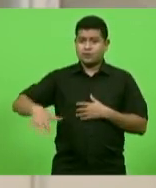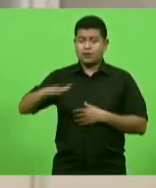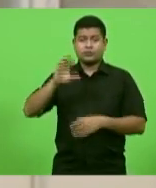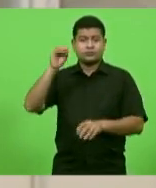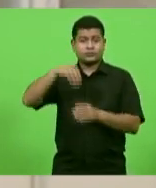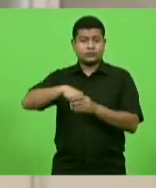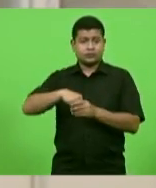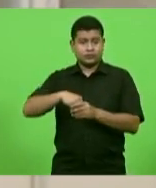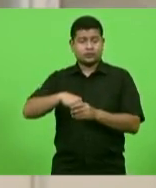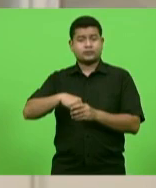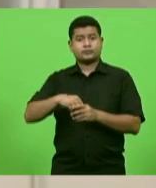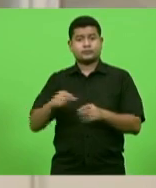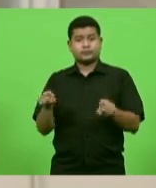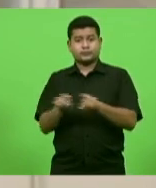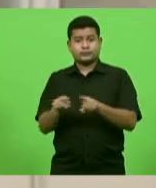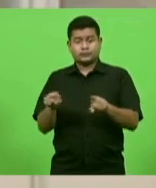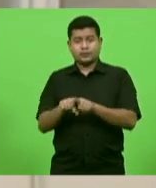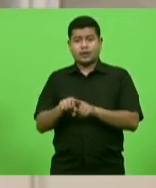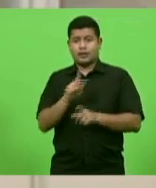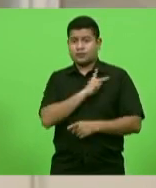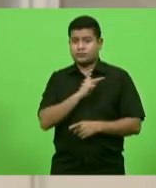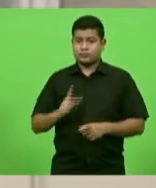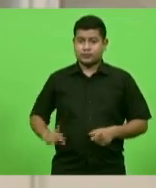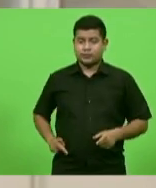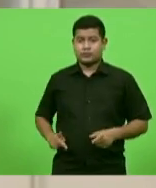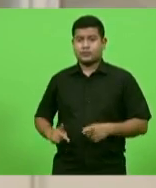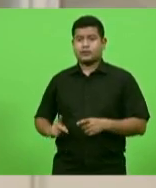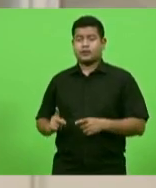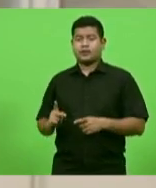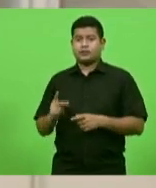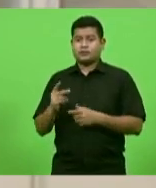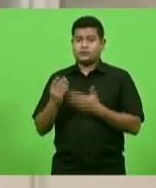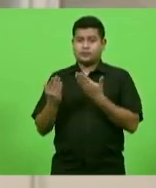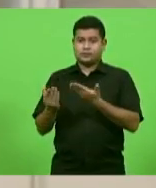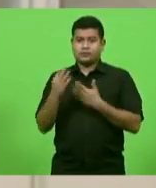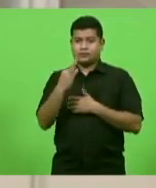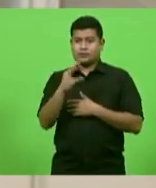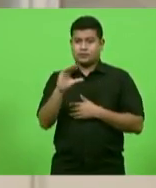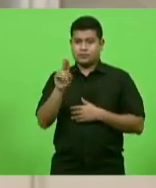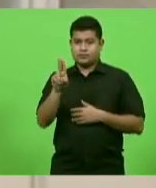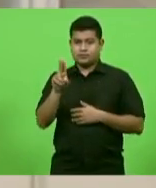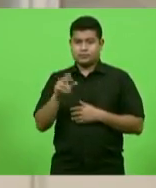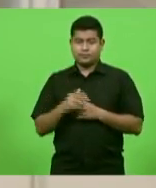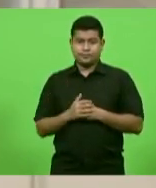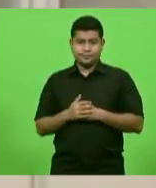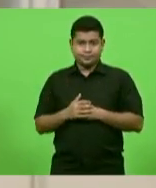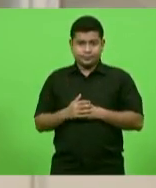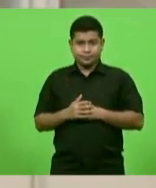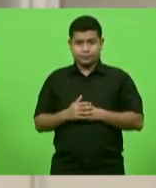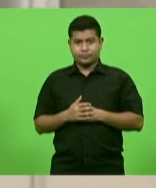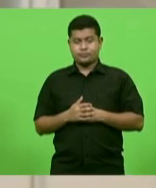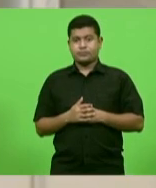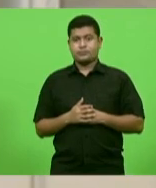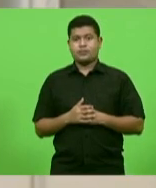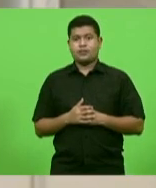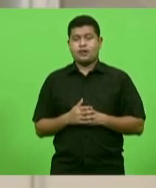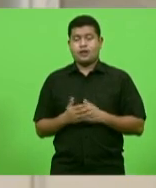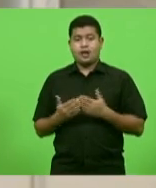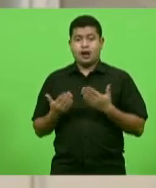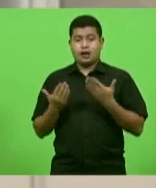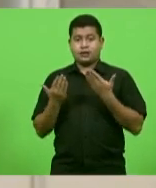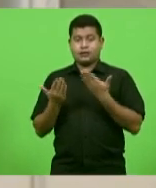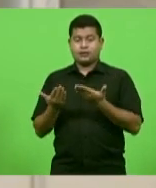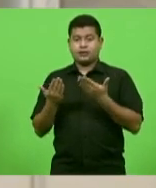âmbito interno e também com o presidente da corte de contas e para que o chefe